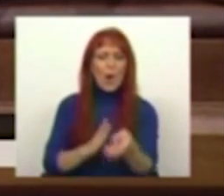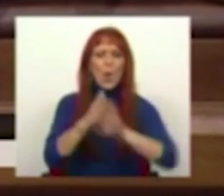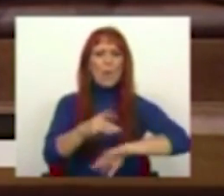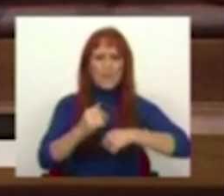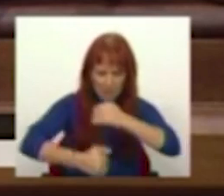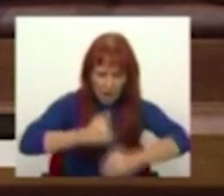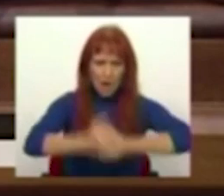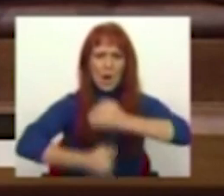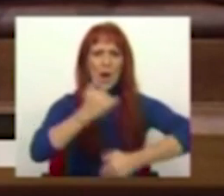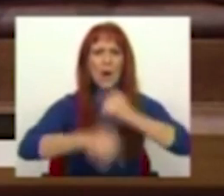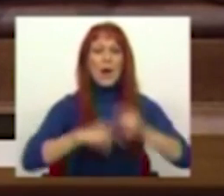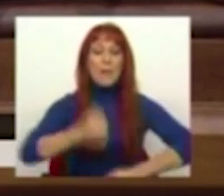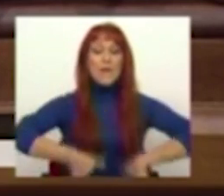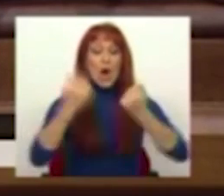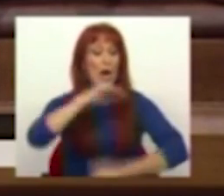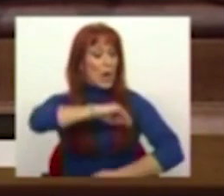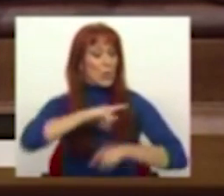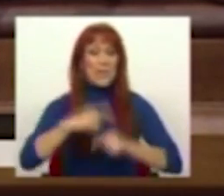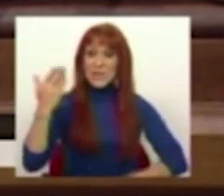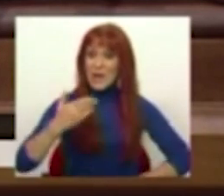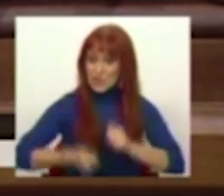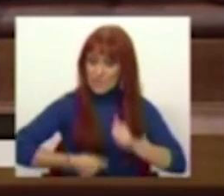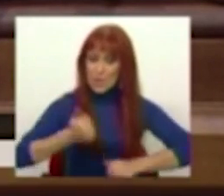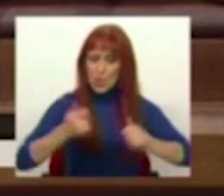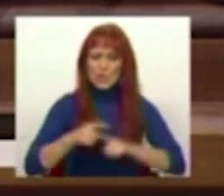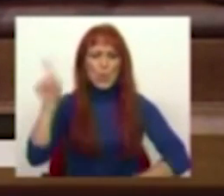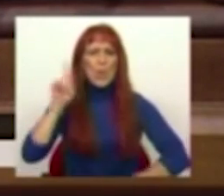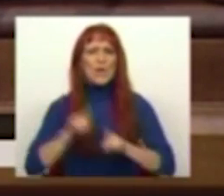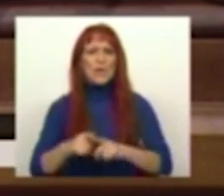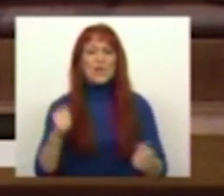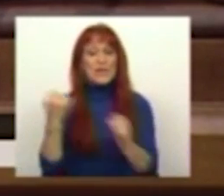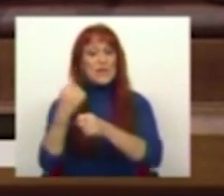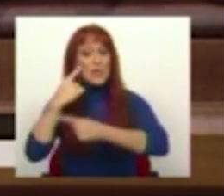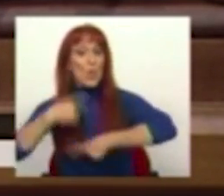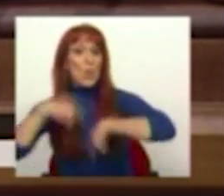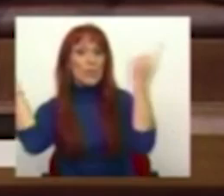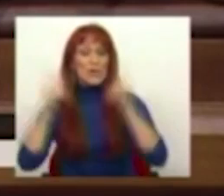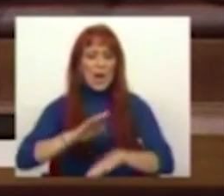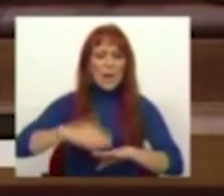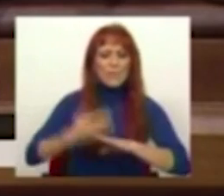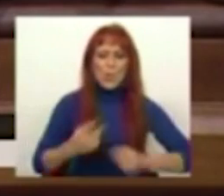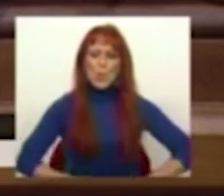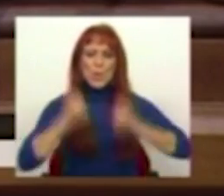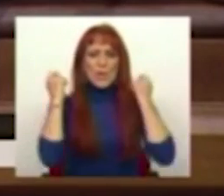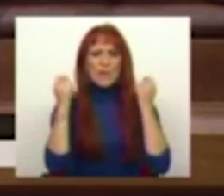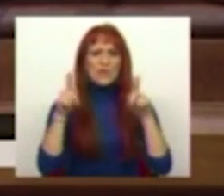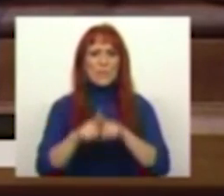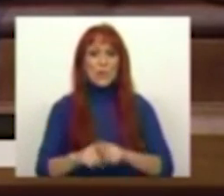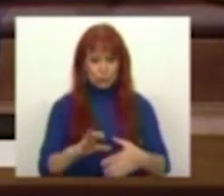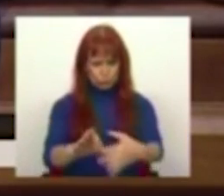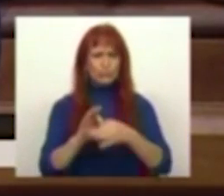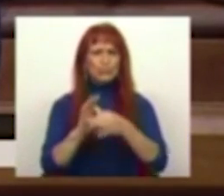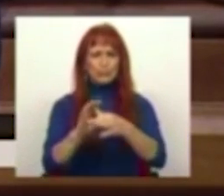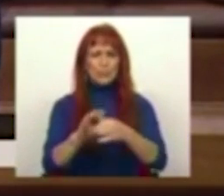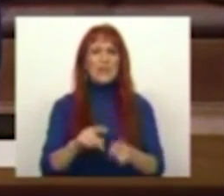continuamos a avançar na melhoria de rendimentos e direitos, na qualidade dos serviços públicos, no reforço do investimento, na